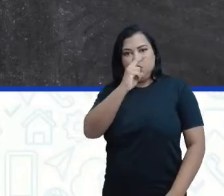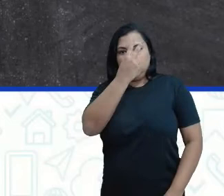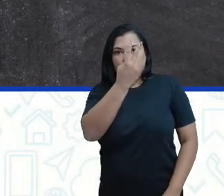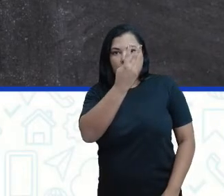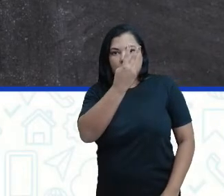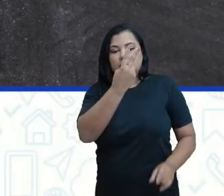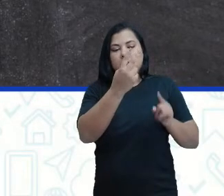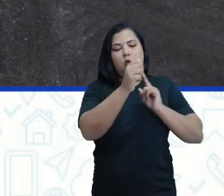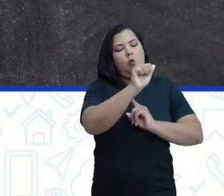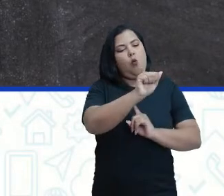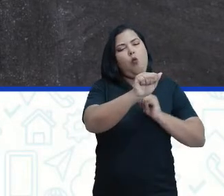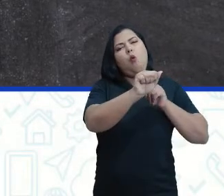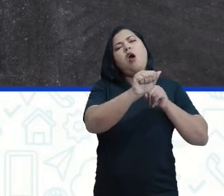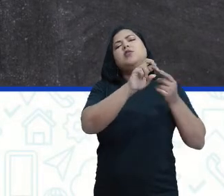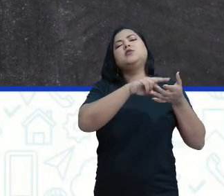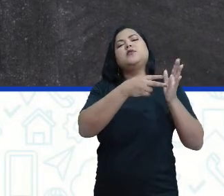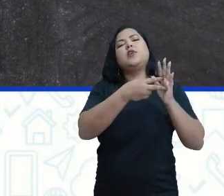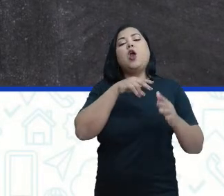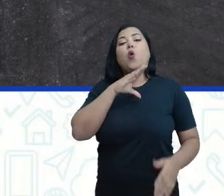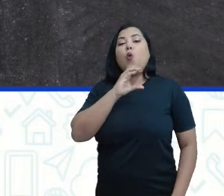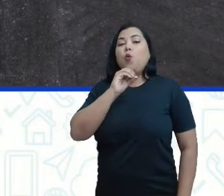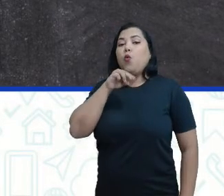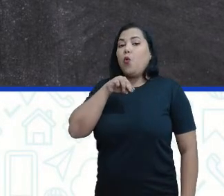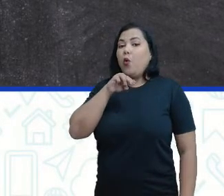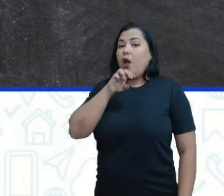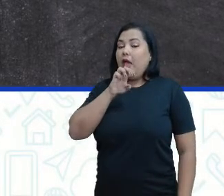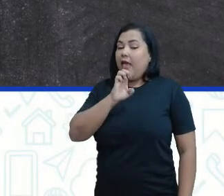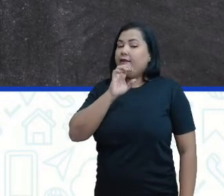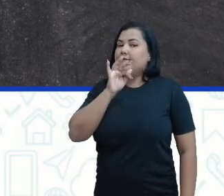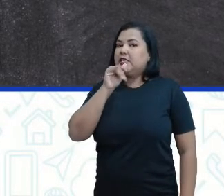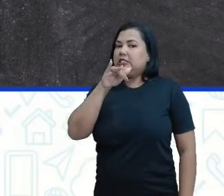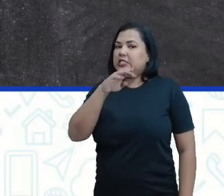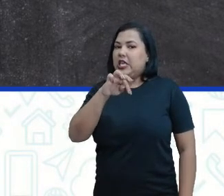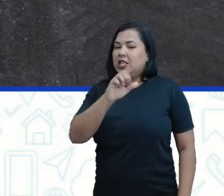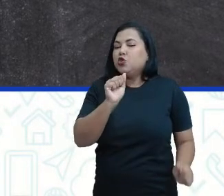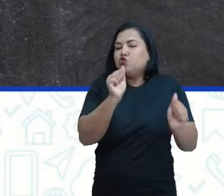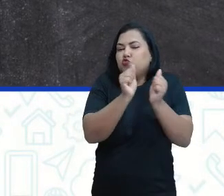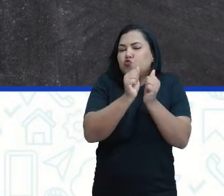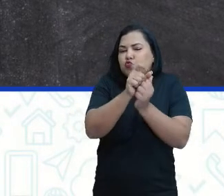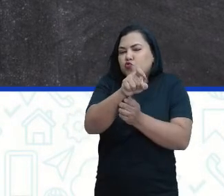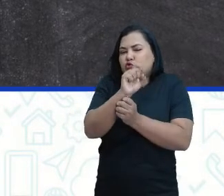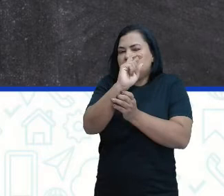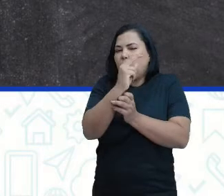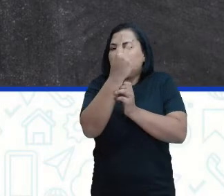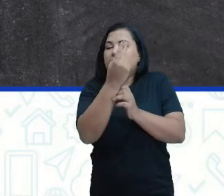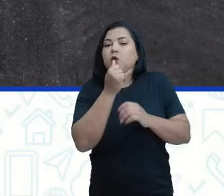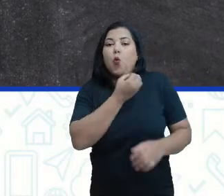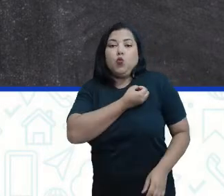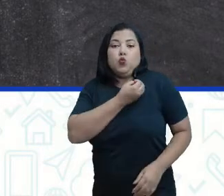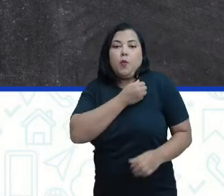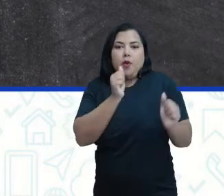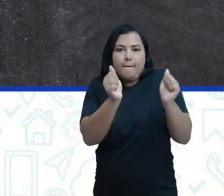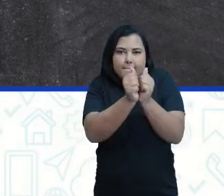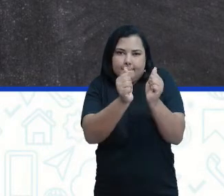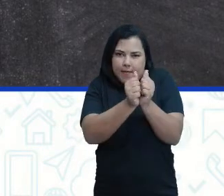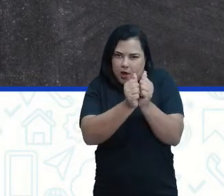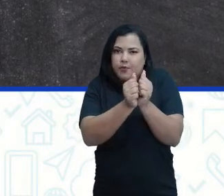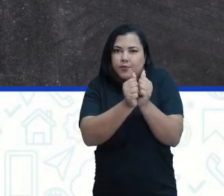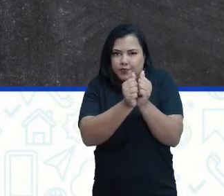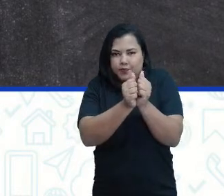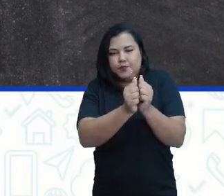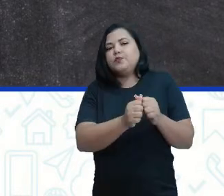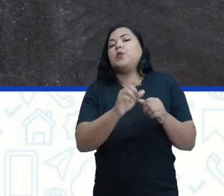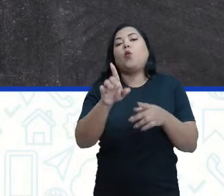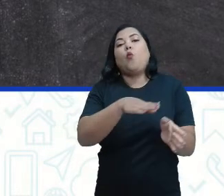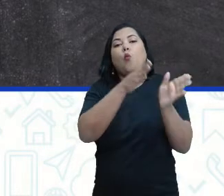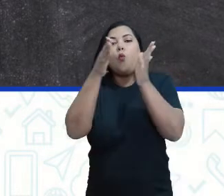comecinho, então o a vai ser o coeficiente juntinho do x², vai ser o número que vai aparecer coladinho ali com o x quadrado, tá